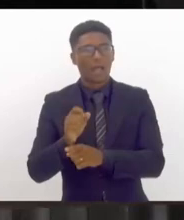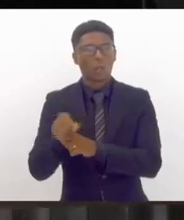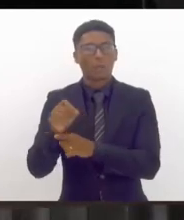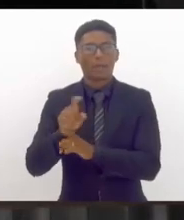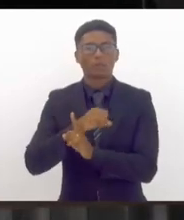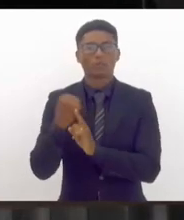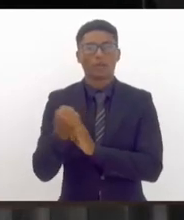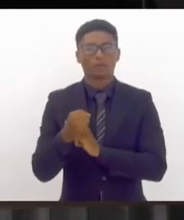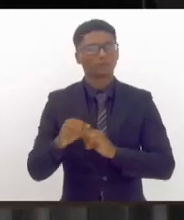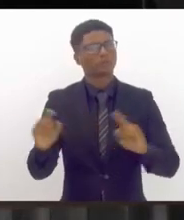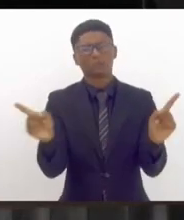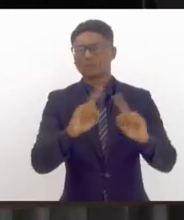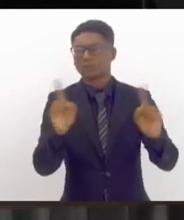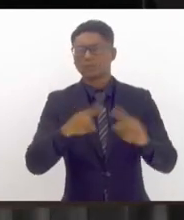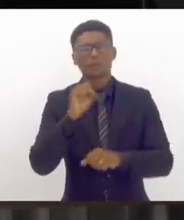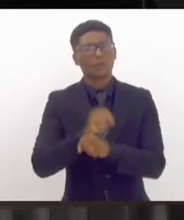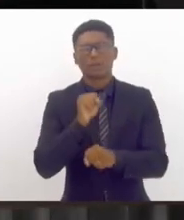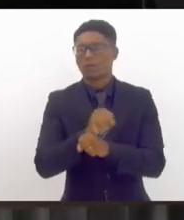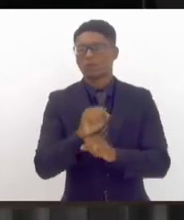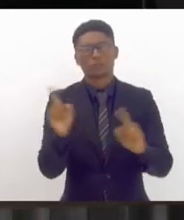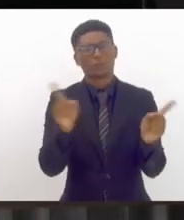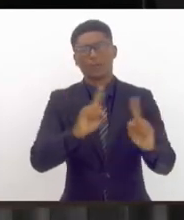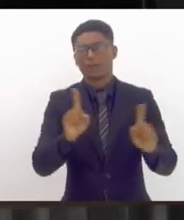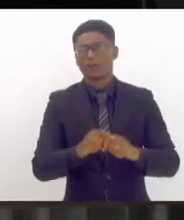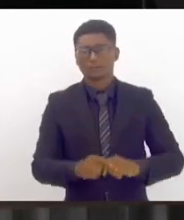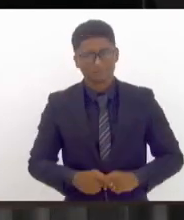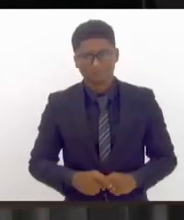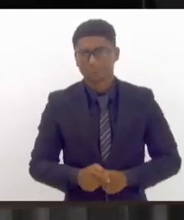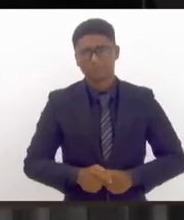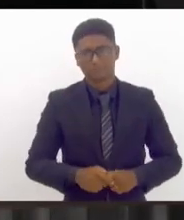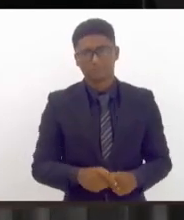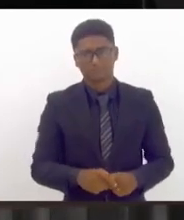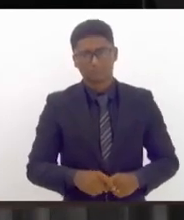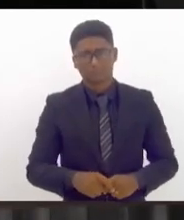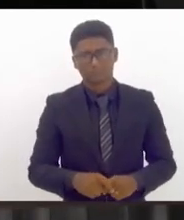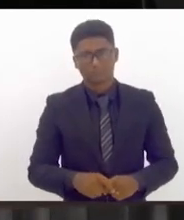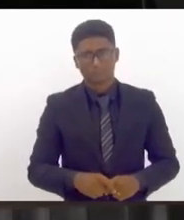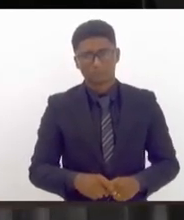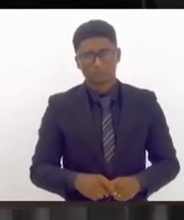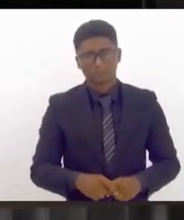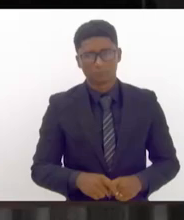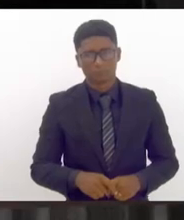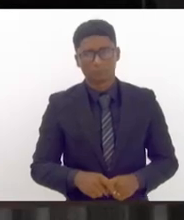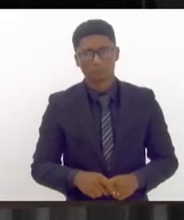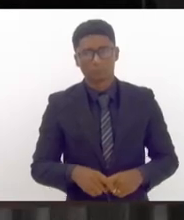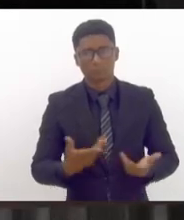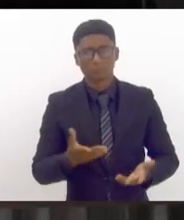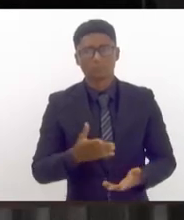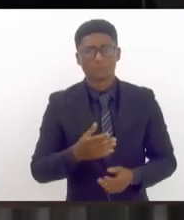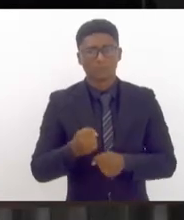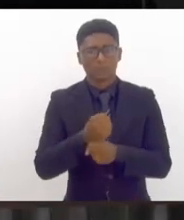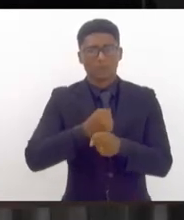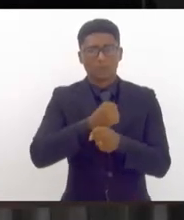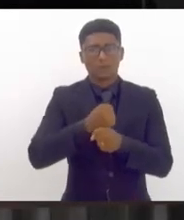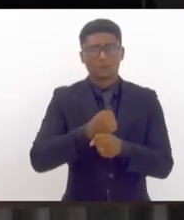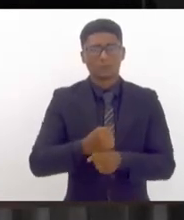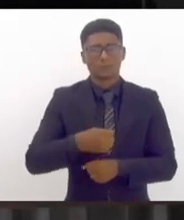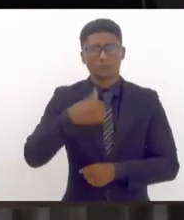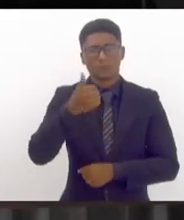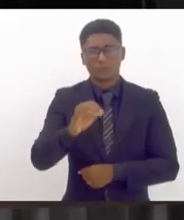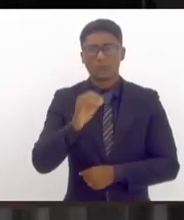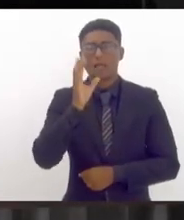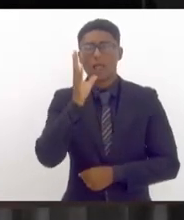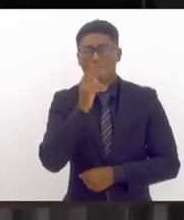queridos, perdendo o suor do seu trabalho naquela casa, para demorar 10 anos para colocar num